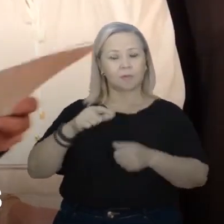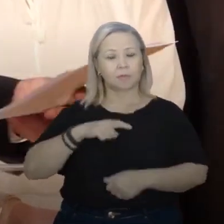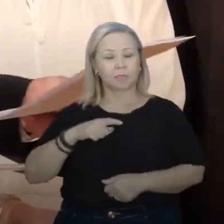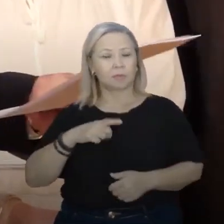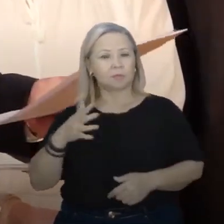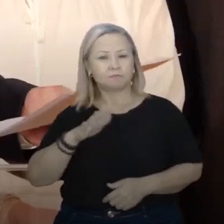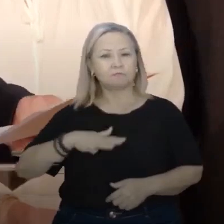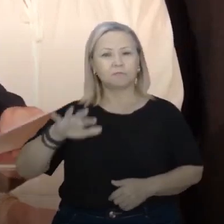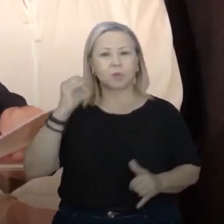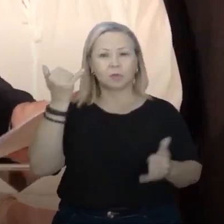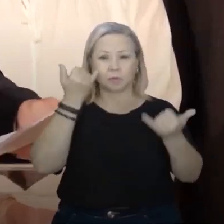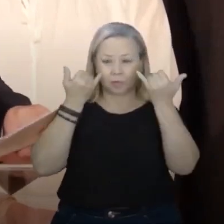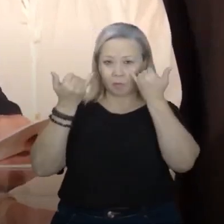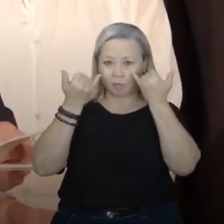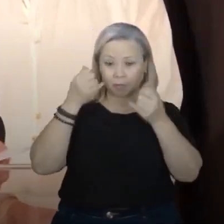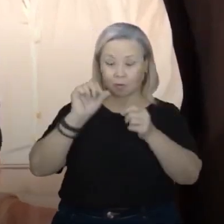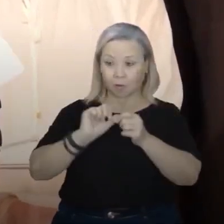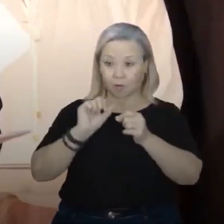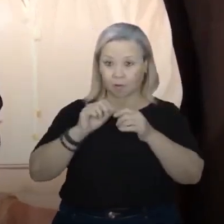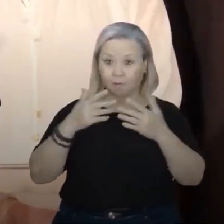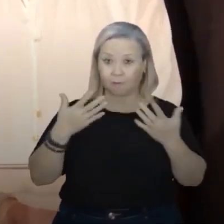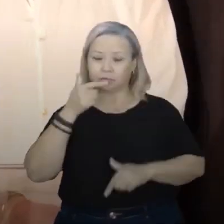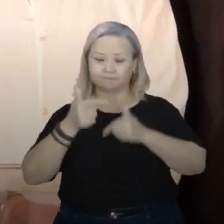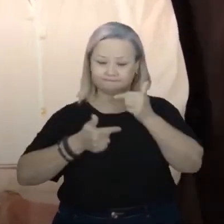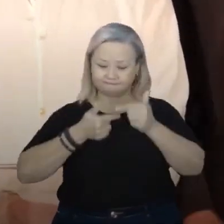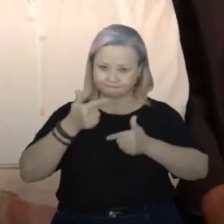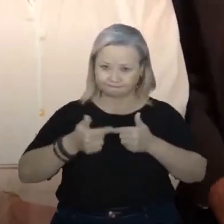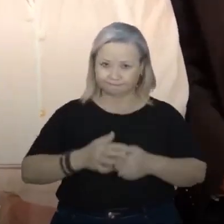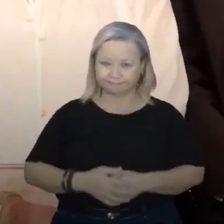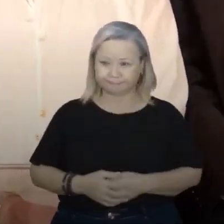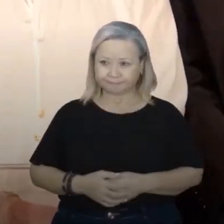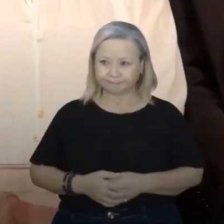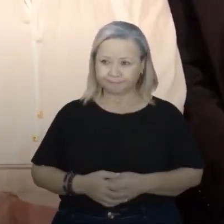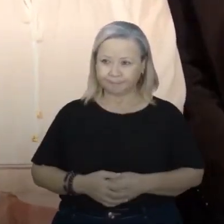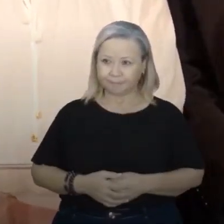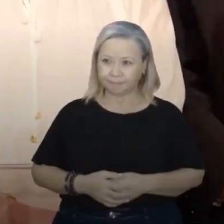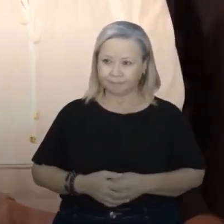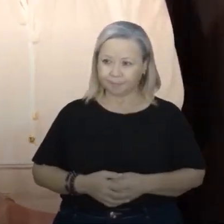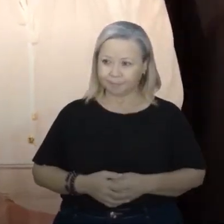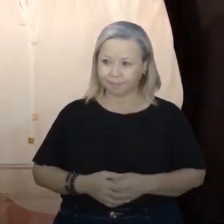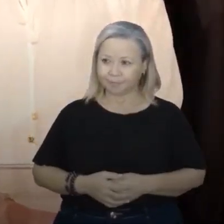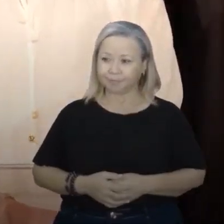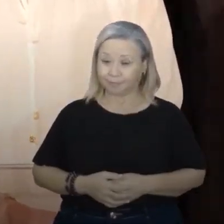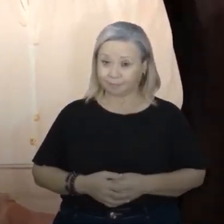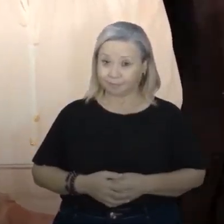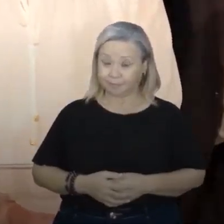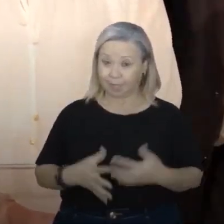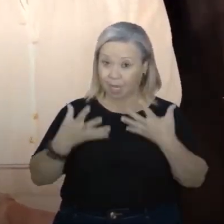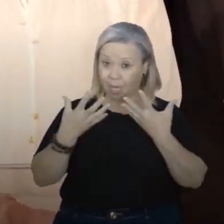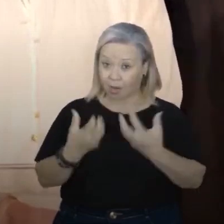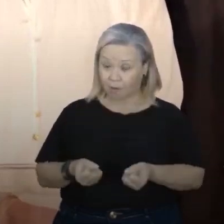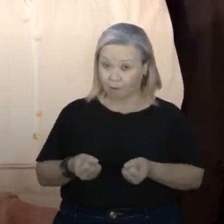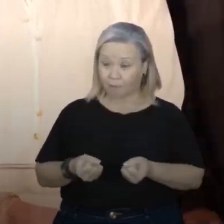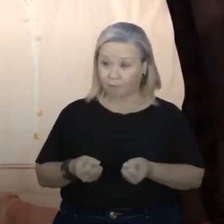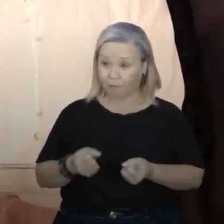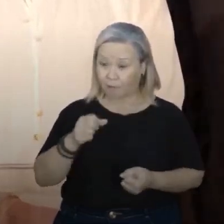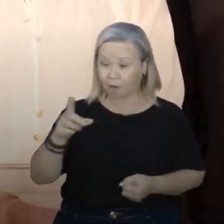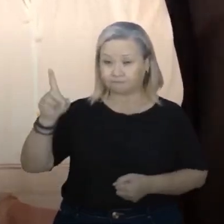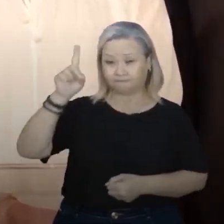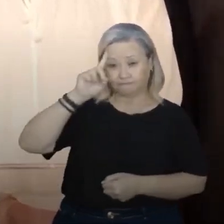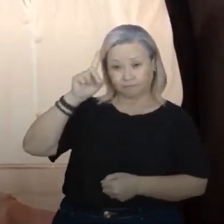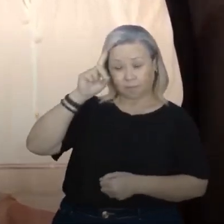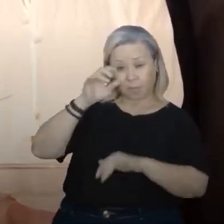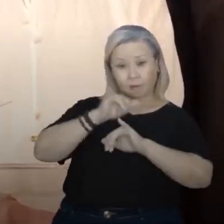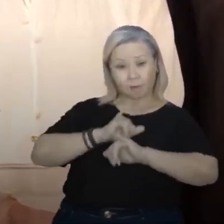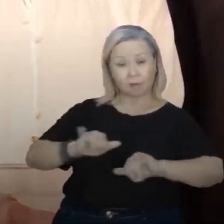informações e fazer aí um bom trabalho. E nós vamos todo dia